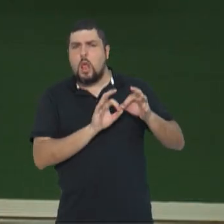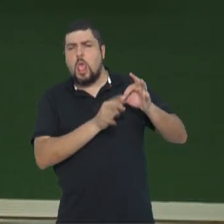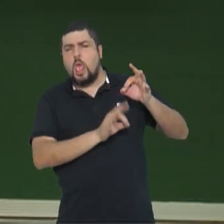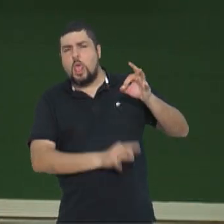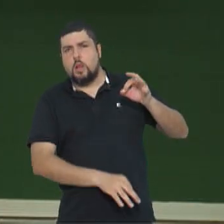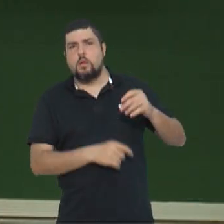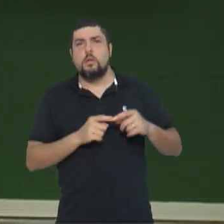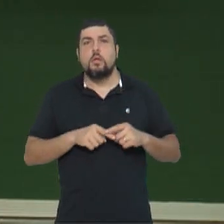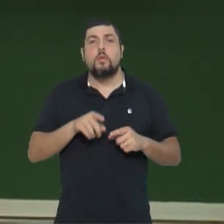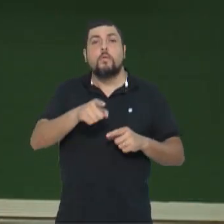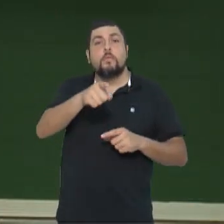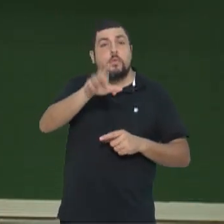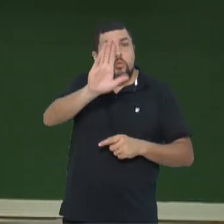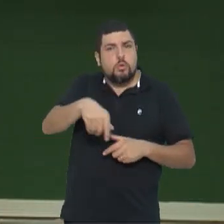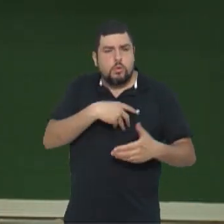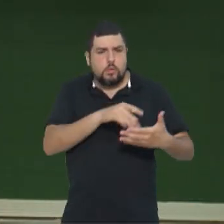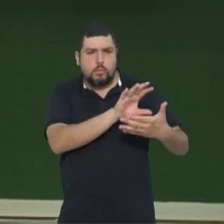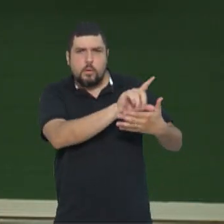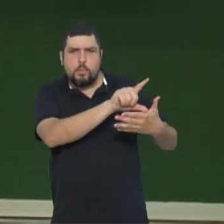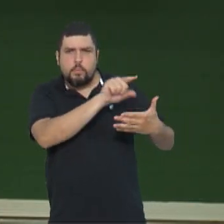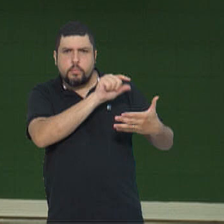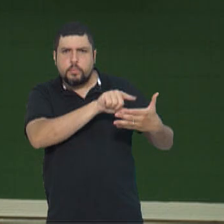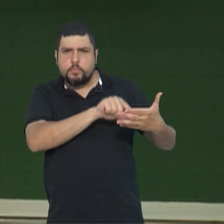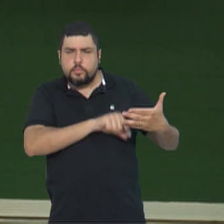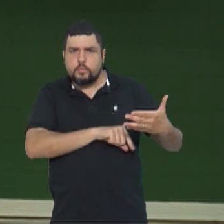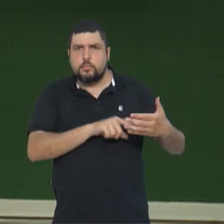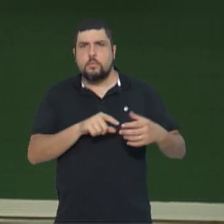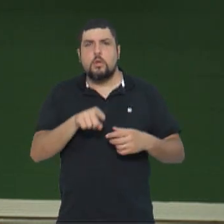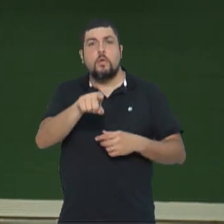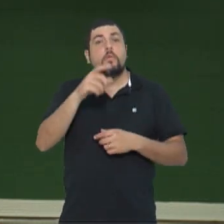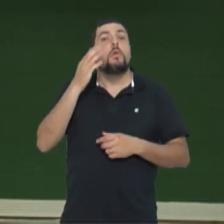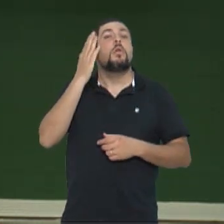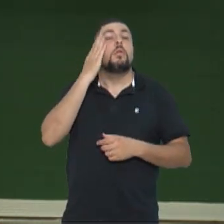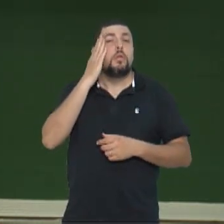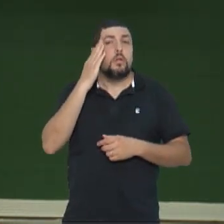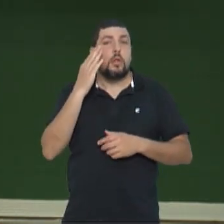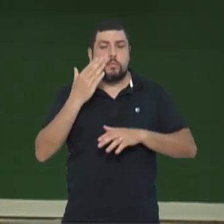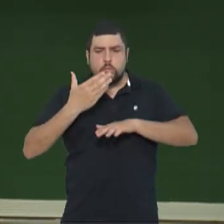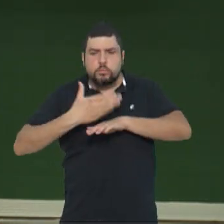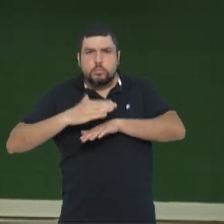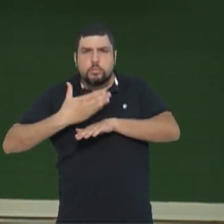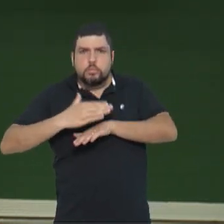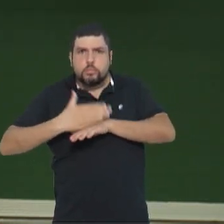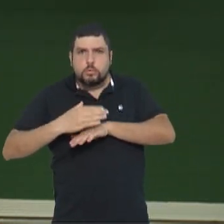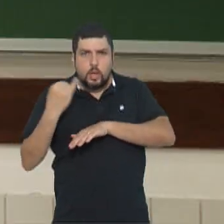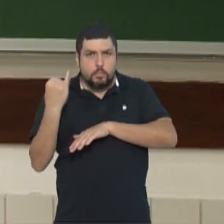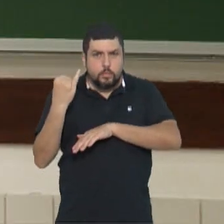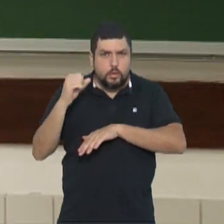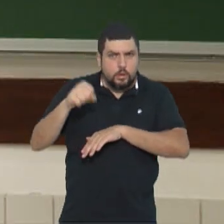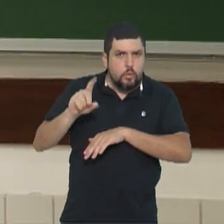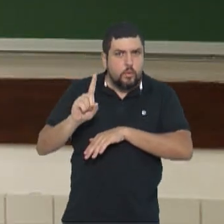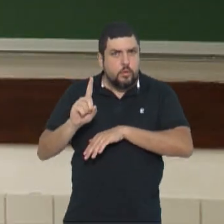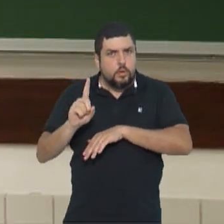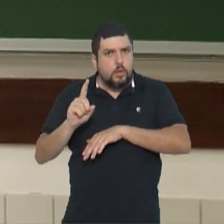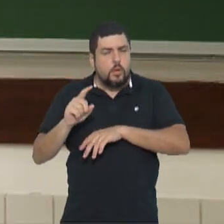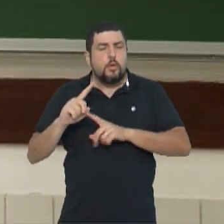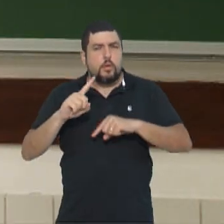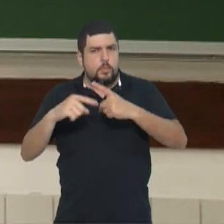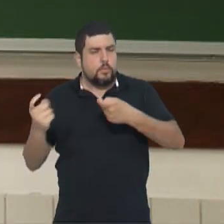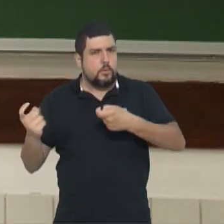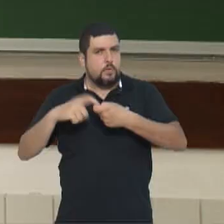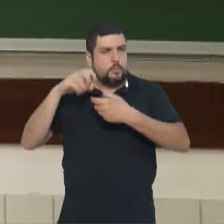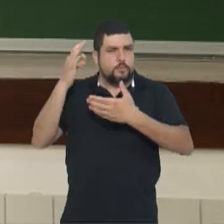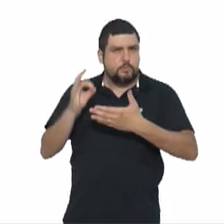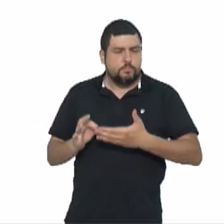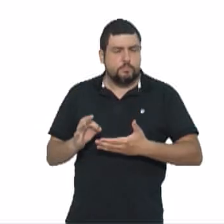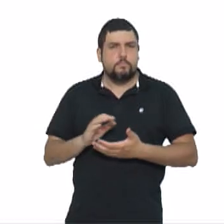Você já escolheu, você fez o rascunho. Você já sabia da importância do rascunho? Comente rapidinho, eu volto e a gente vai fechando a nossa